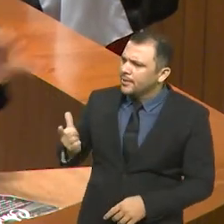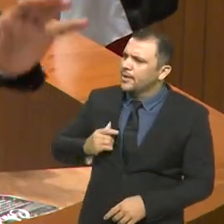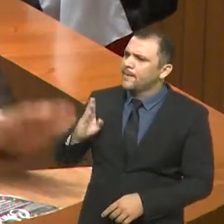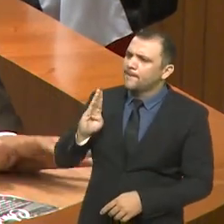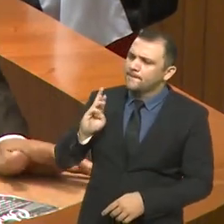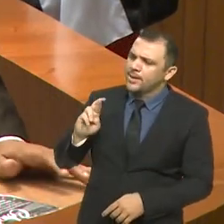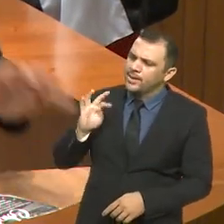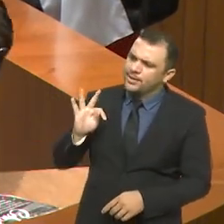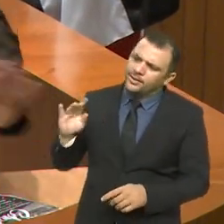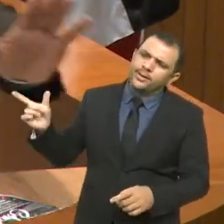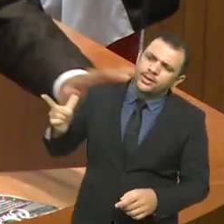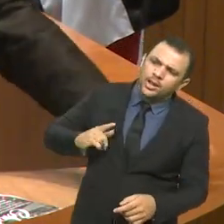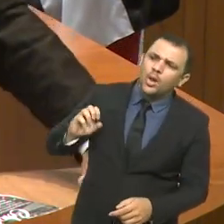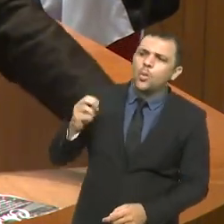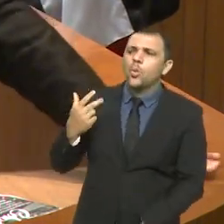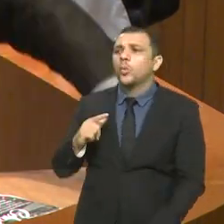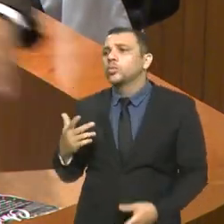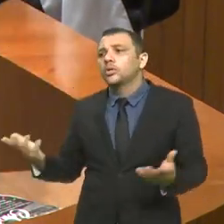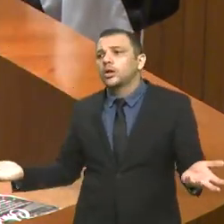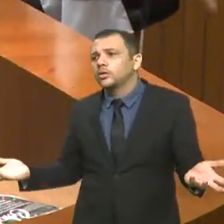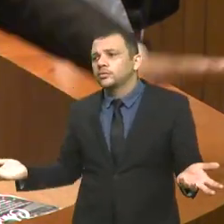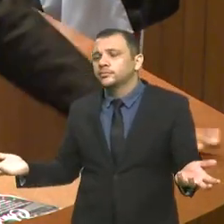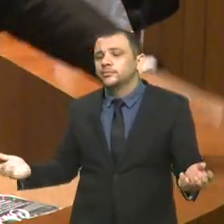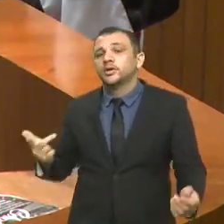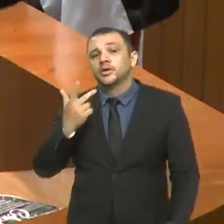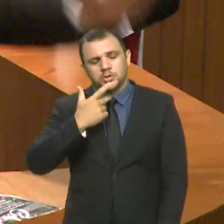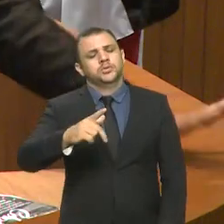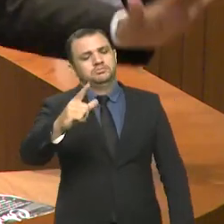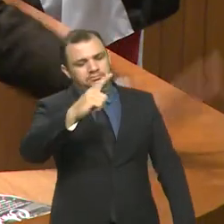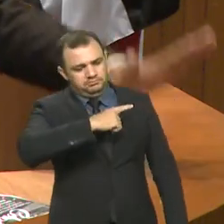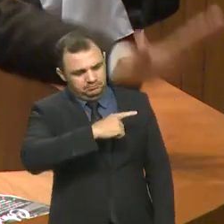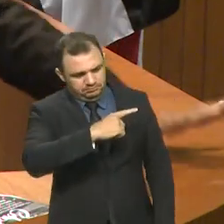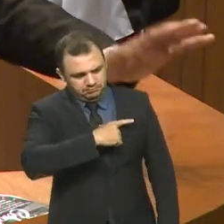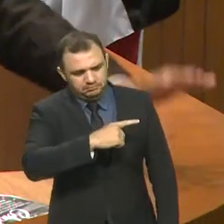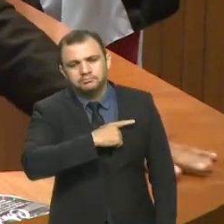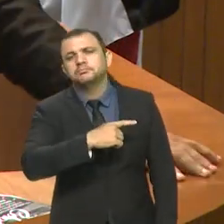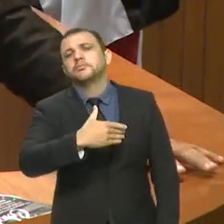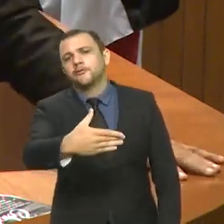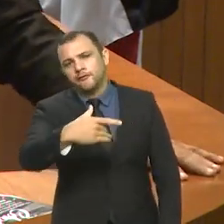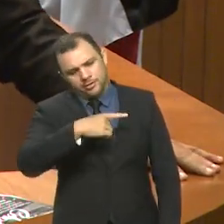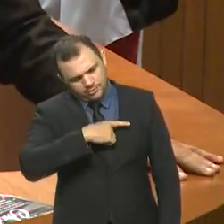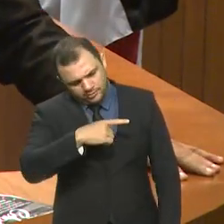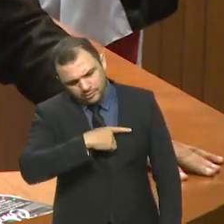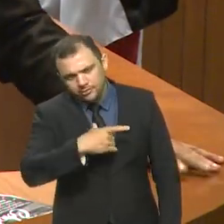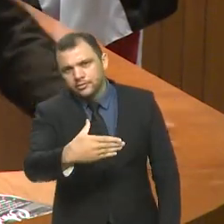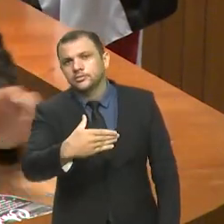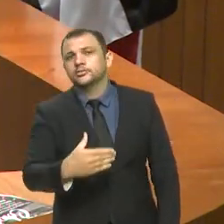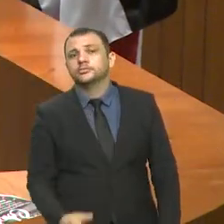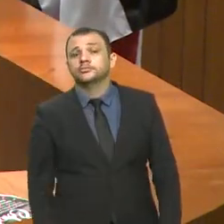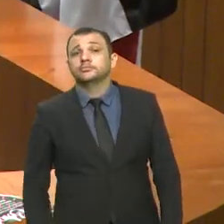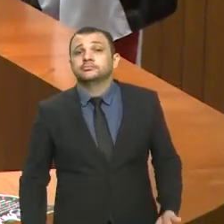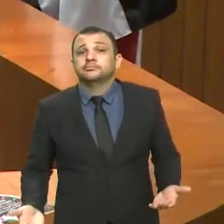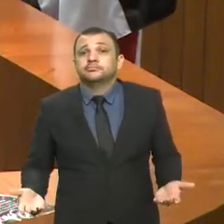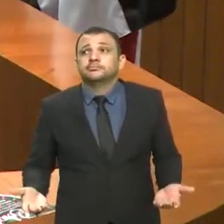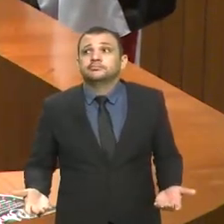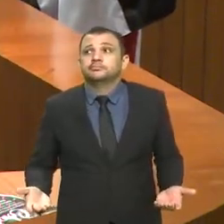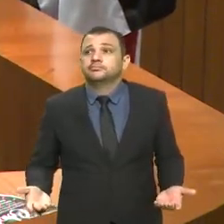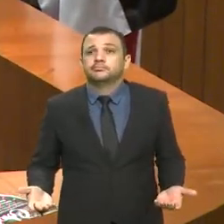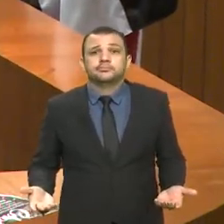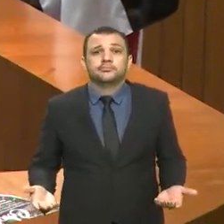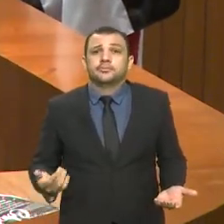BRT? Vai ter. Olha aí, deputado Hélio, ele disse que vai ter o BRT. Mas, senhoras e senhores,